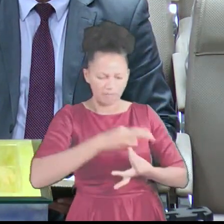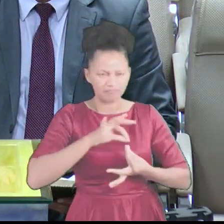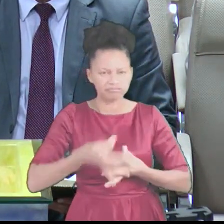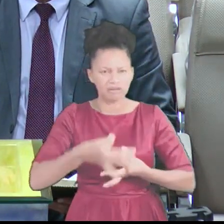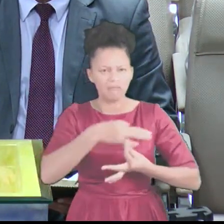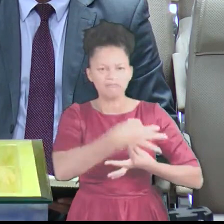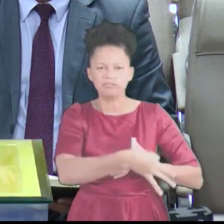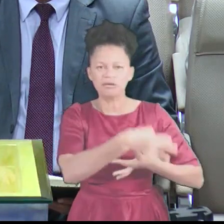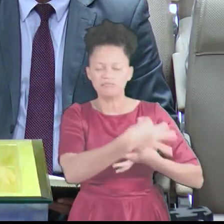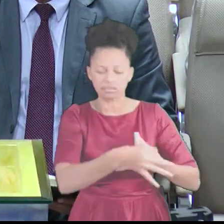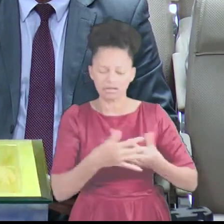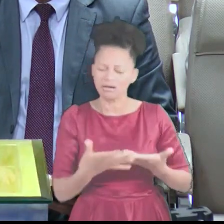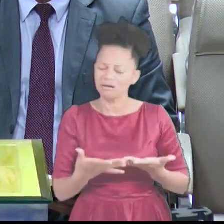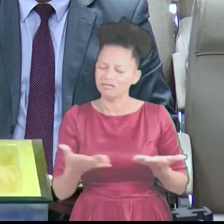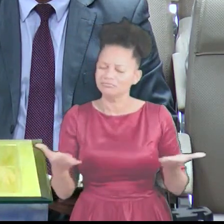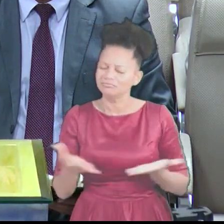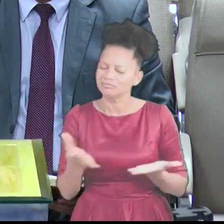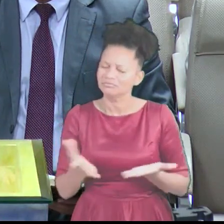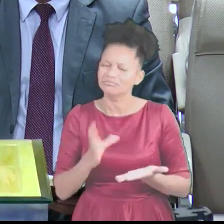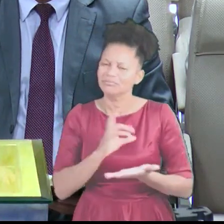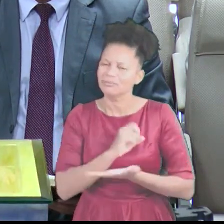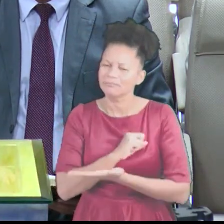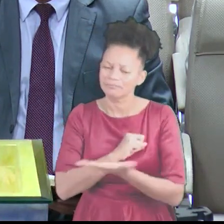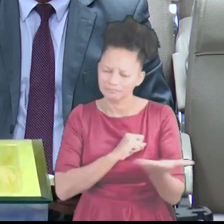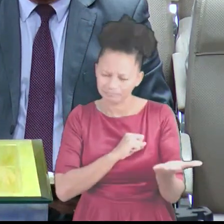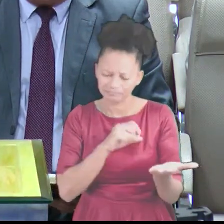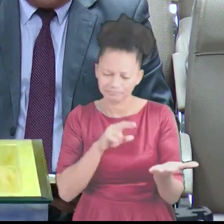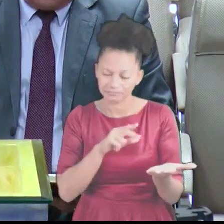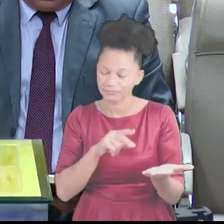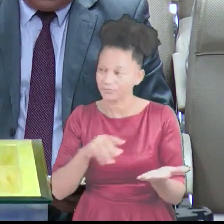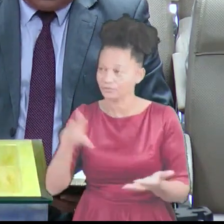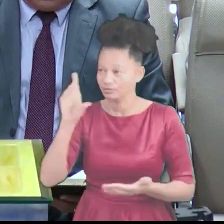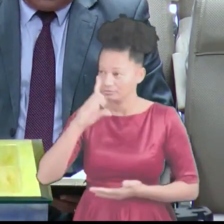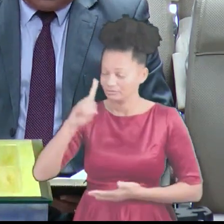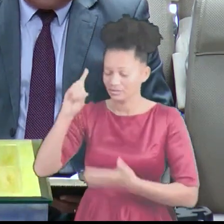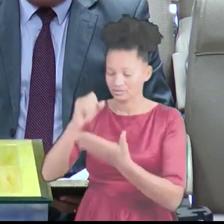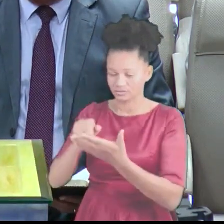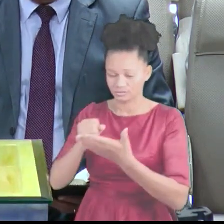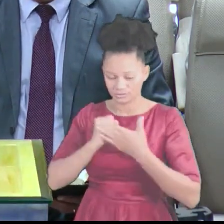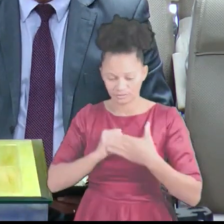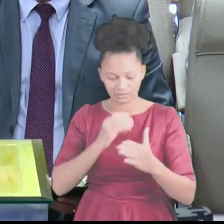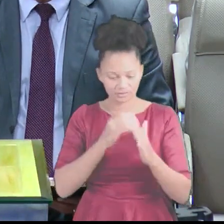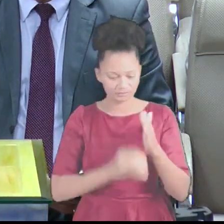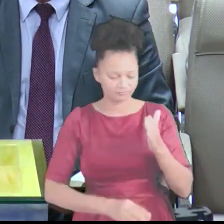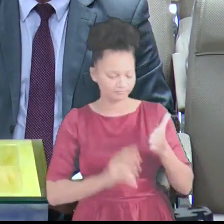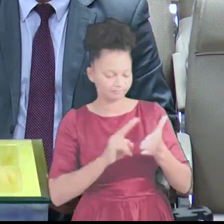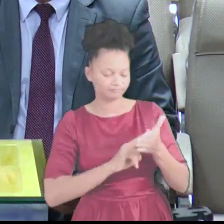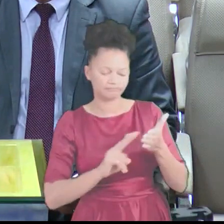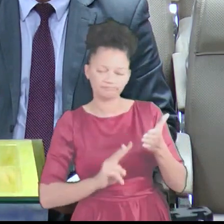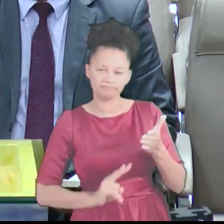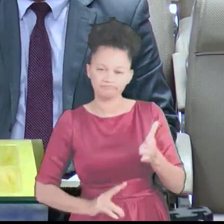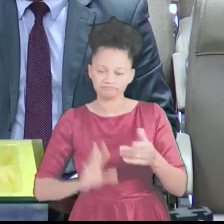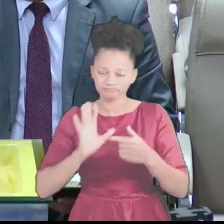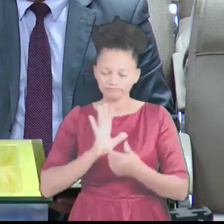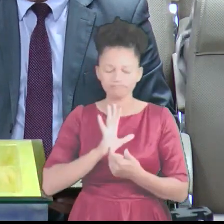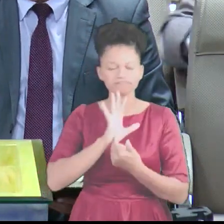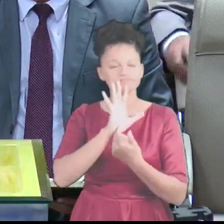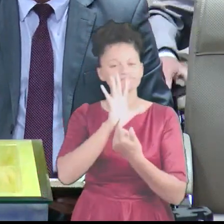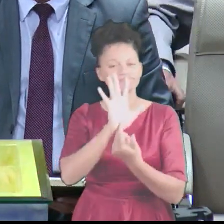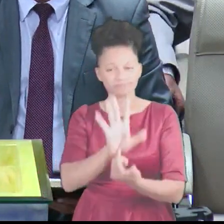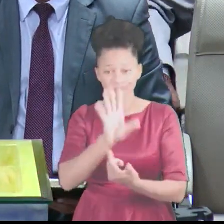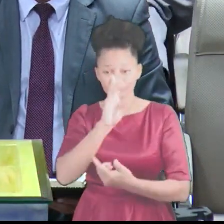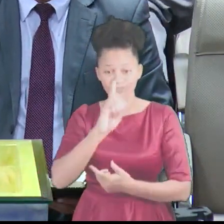nós queremos, com a ajuda de Deus, no capítulo em que lemos, mostrar Deus chamando o